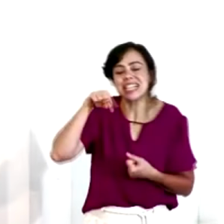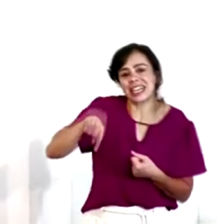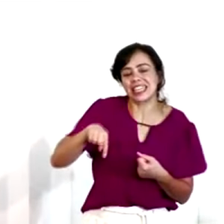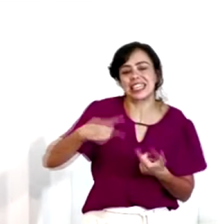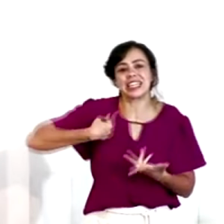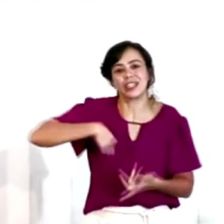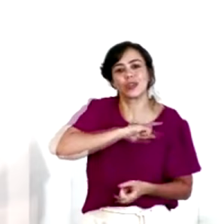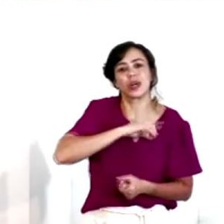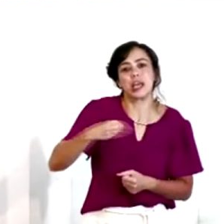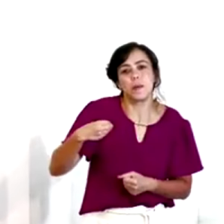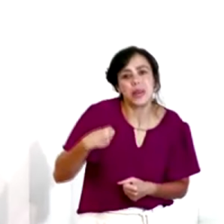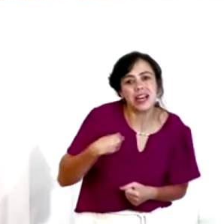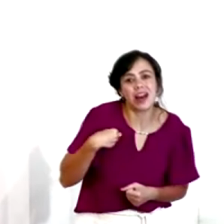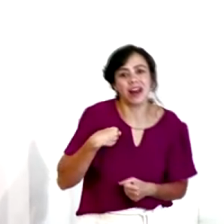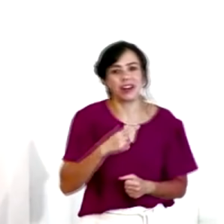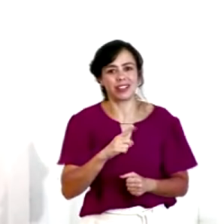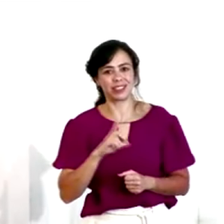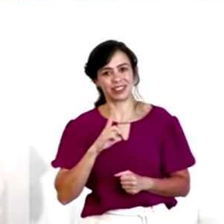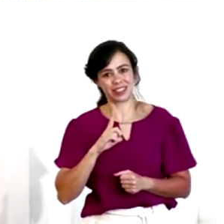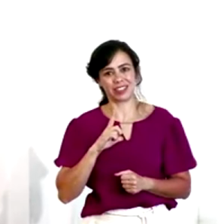nos ensina e nos